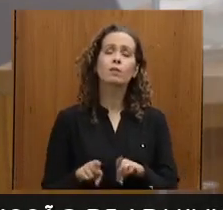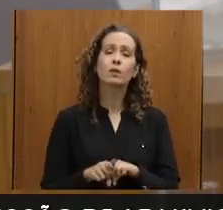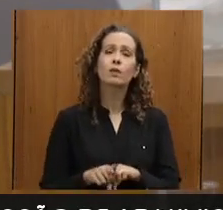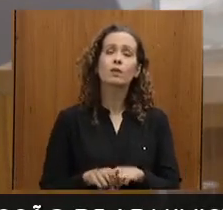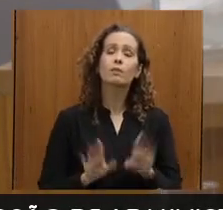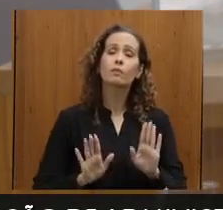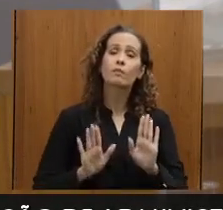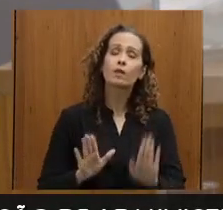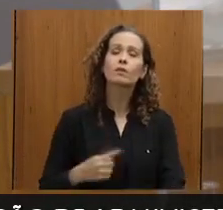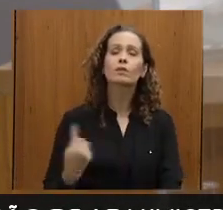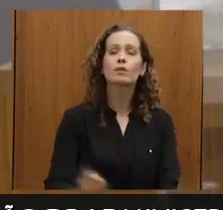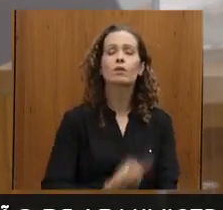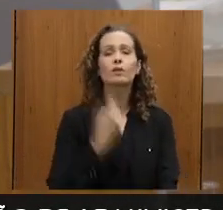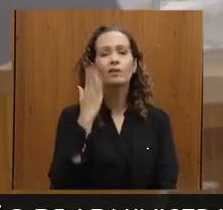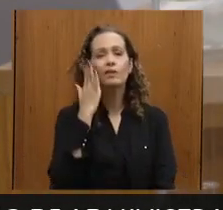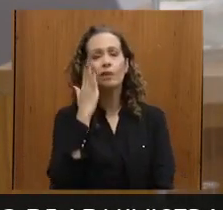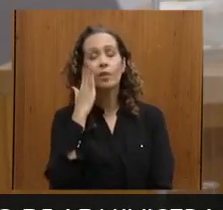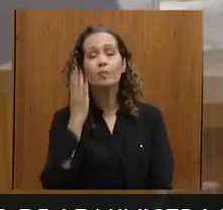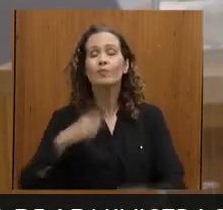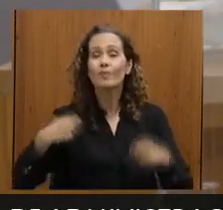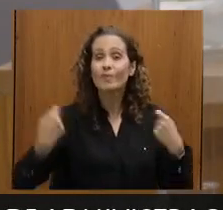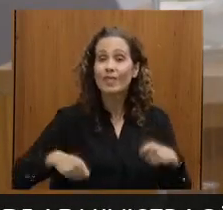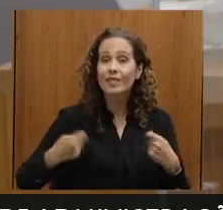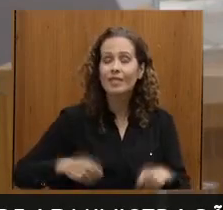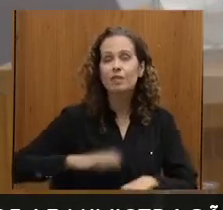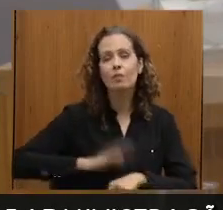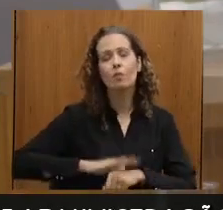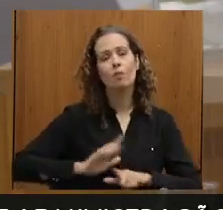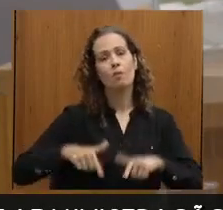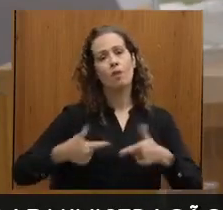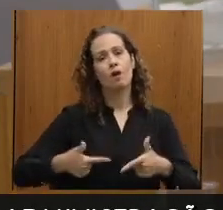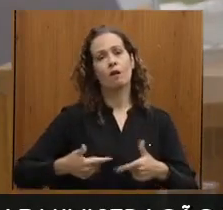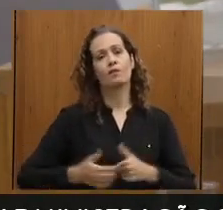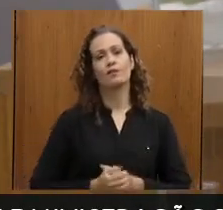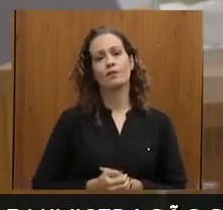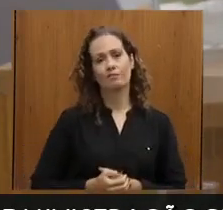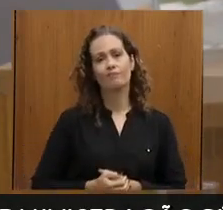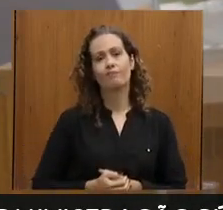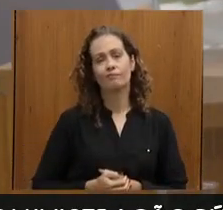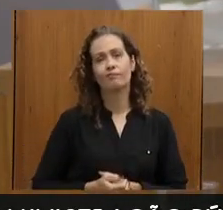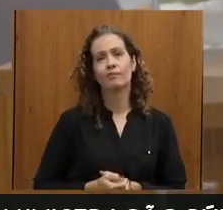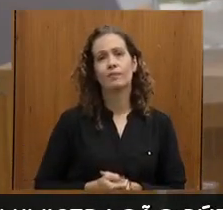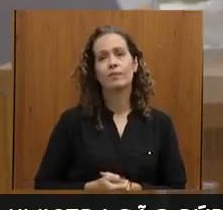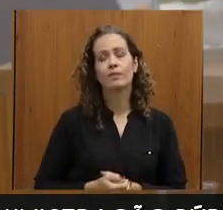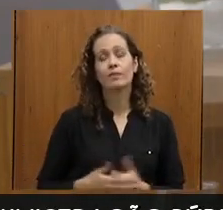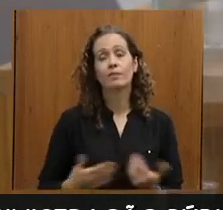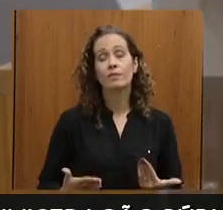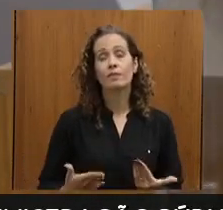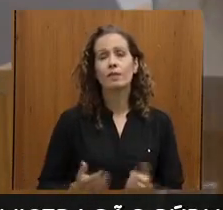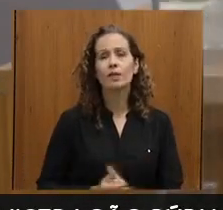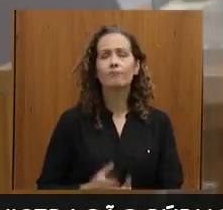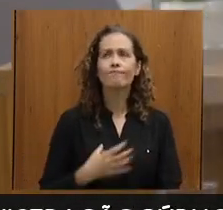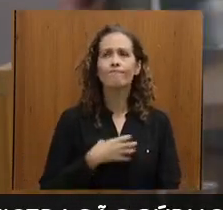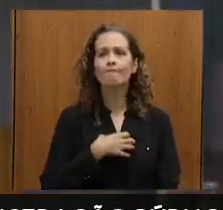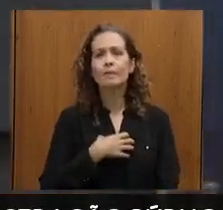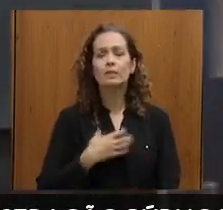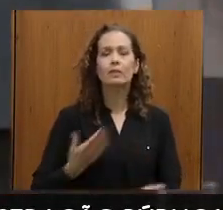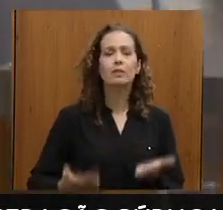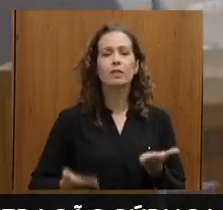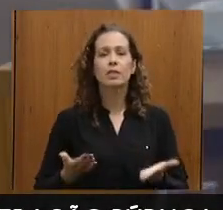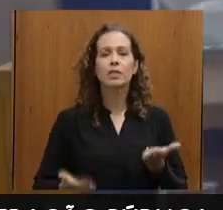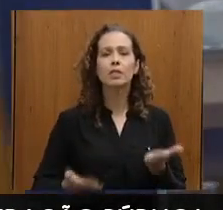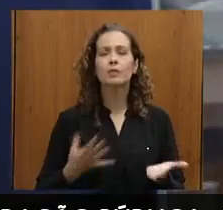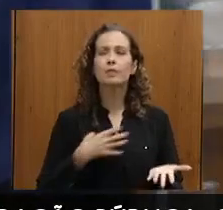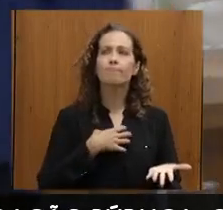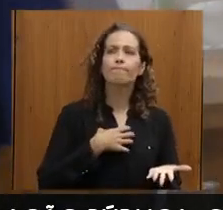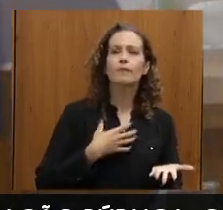Mas a gente sabe que muito ainda precisa ser feito e que toda essa sensação de equilíbrio, essa sensação